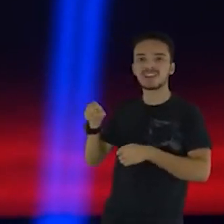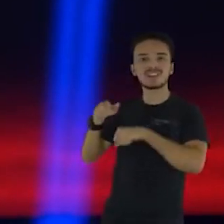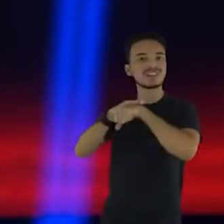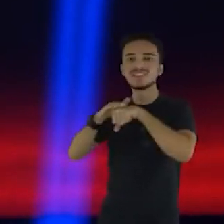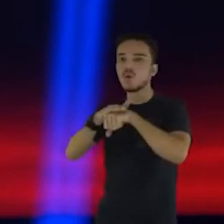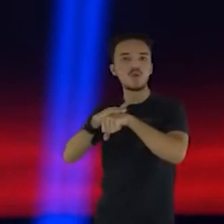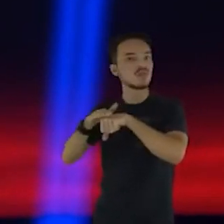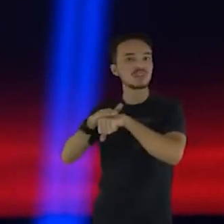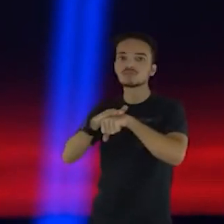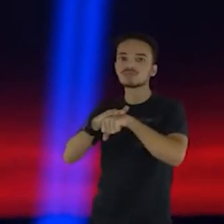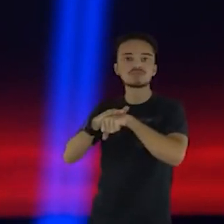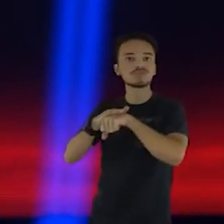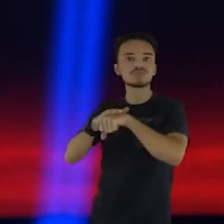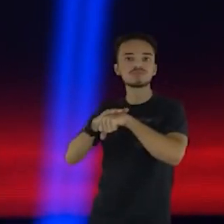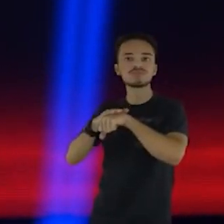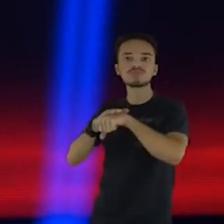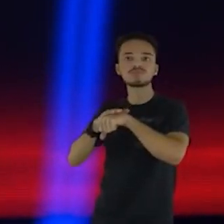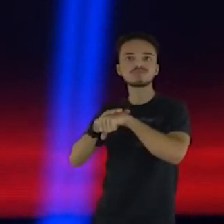Minha.